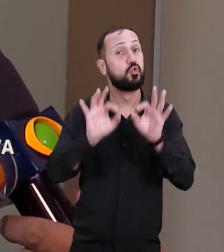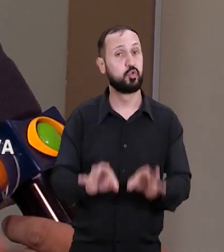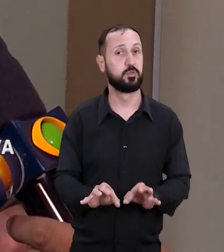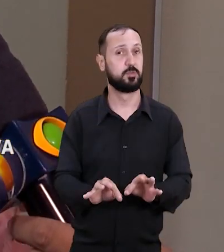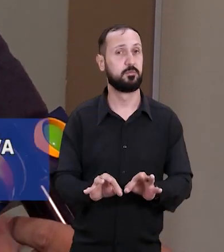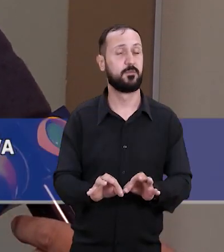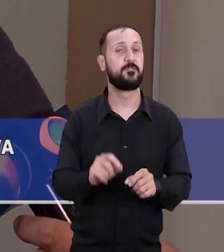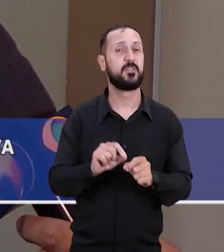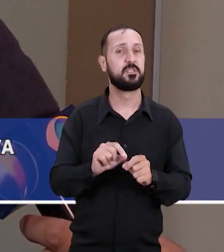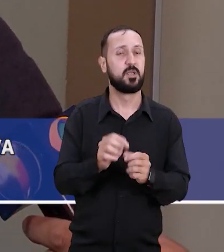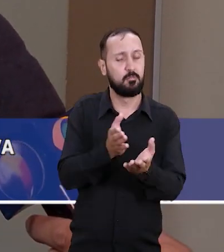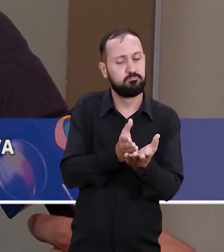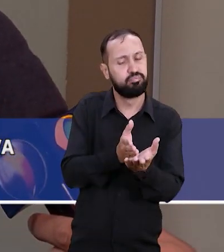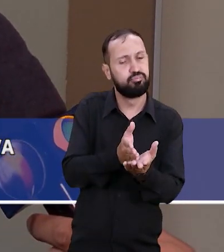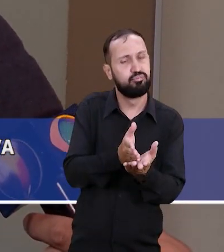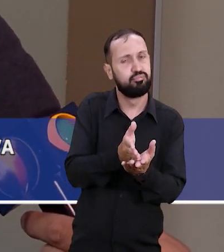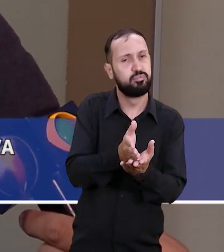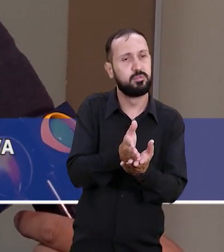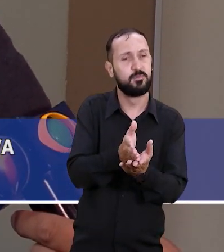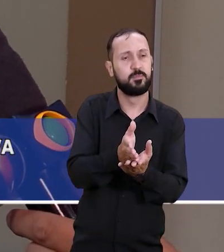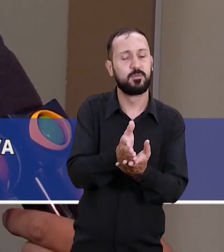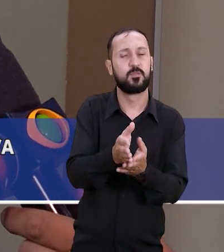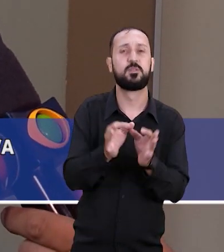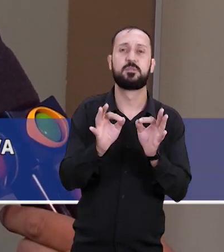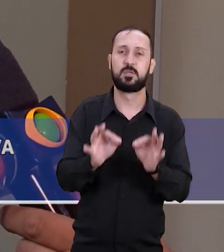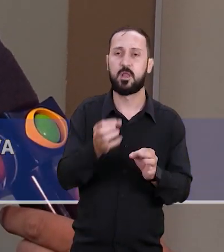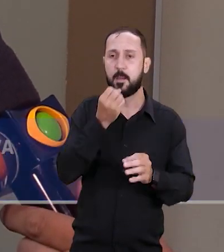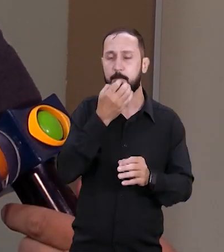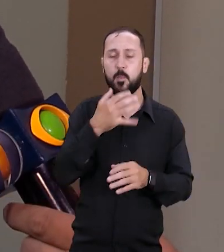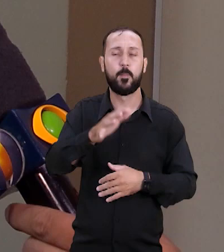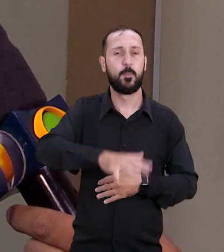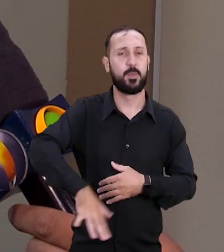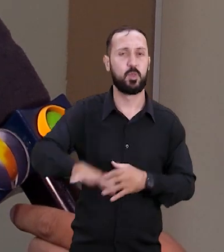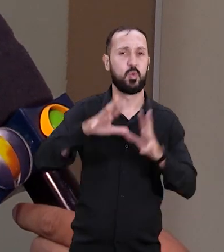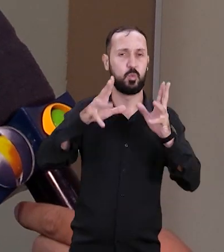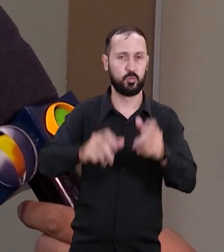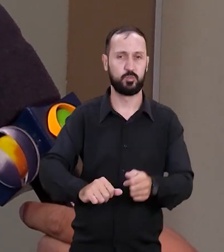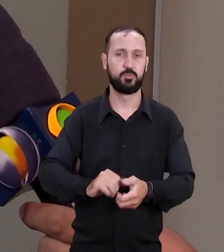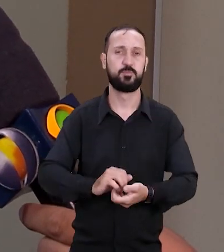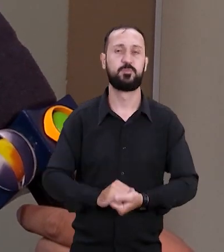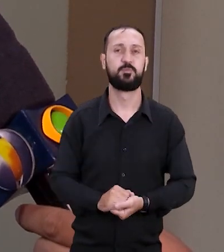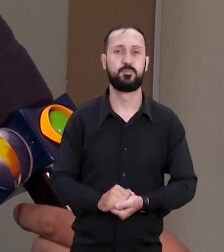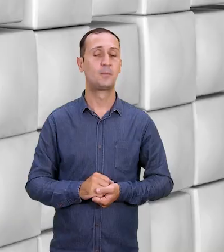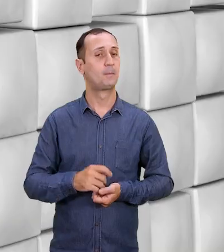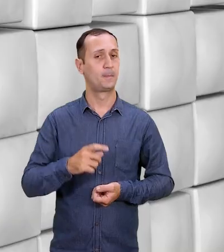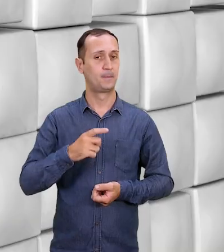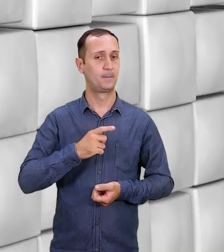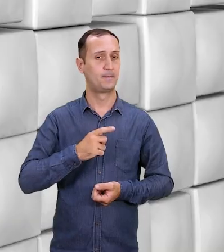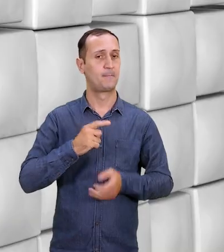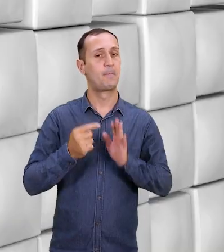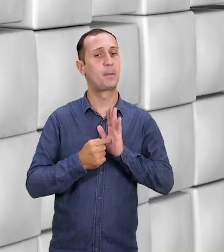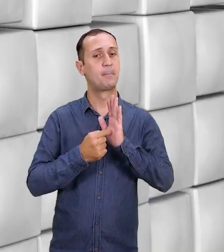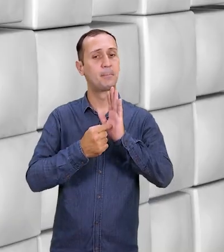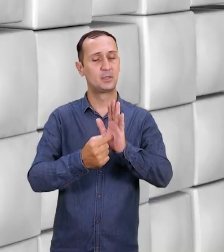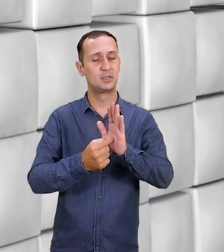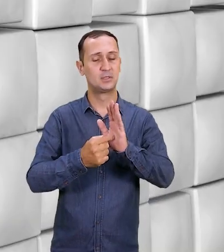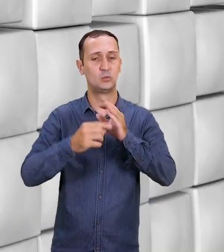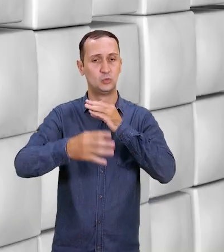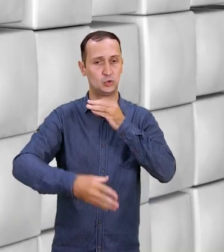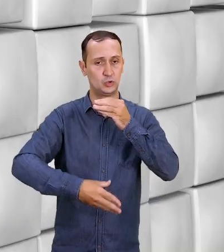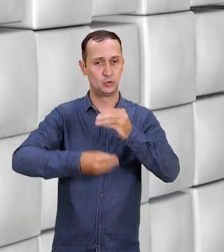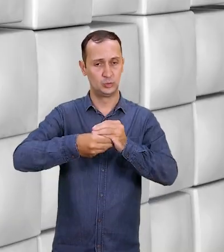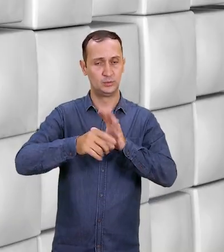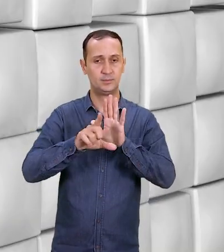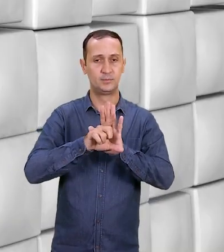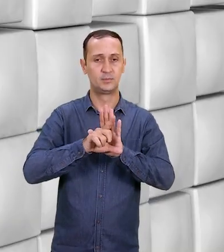do Sul, dar uma resposta justa, fazer a coisa correta, e o que for certo é bom para todo mundo. Após a apresentação de